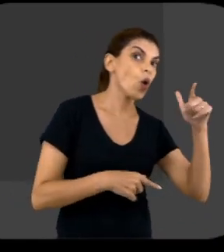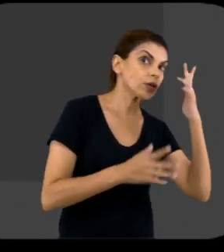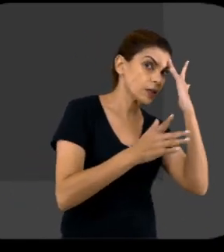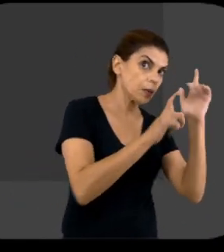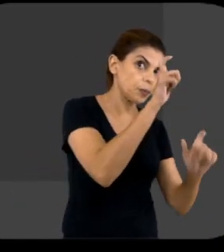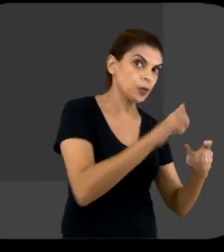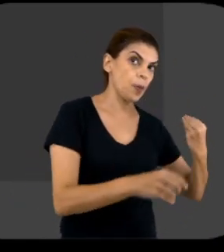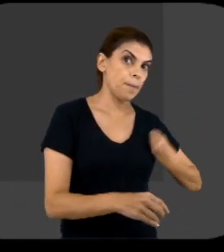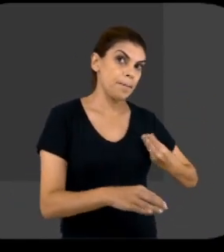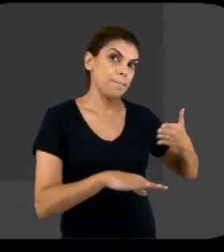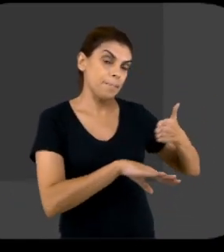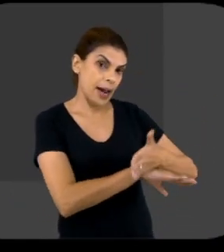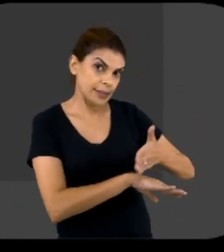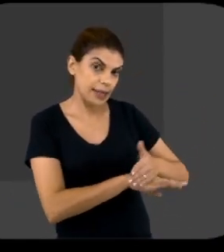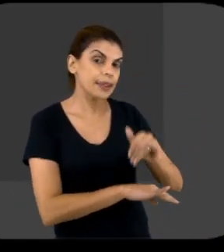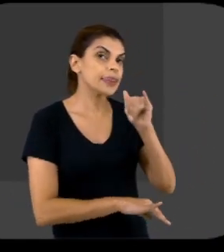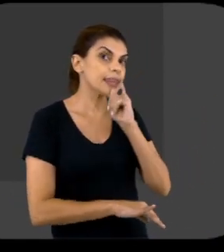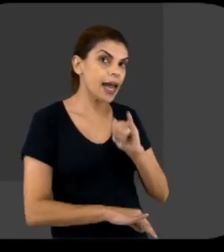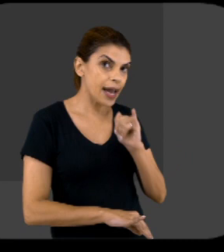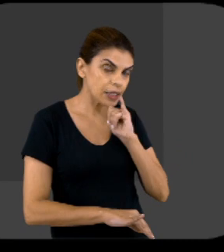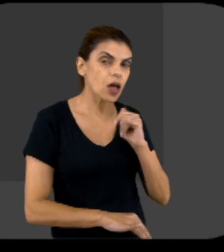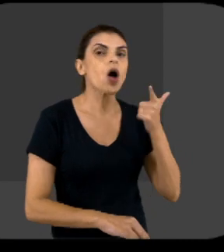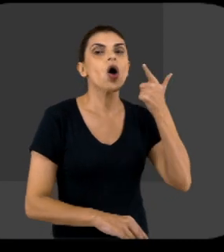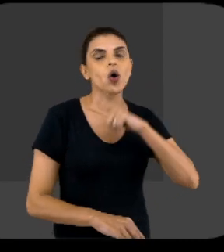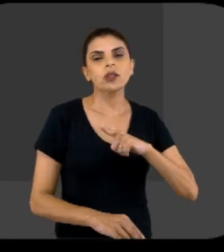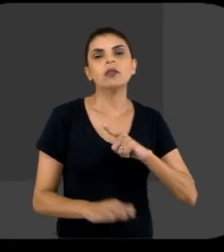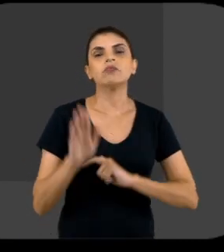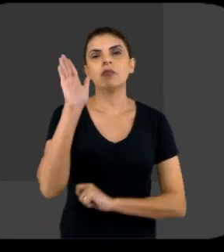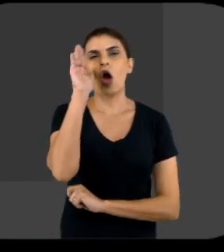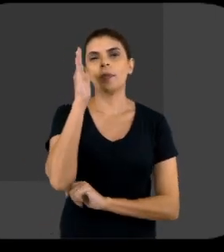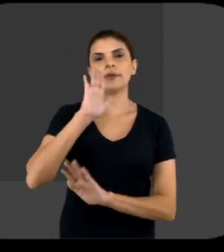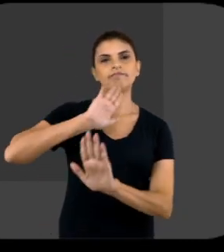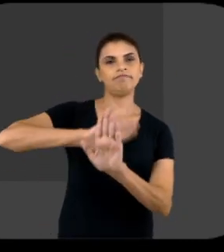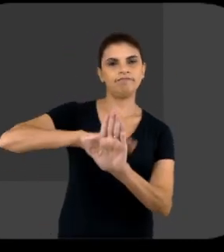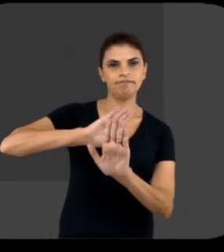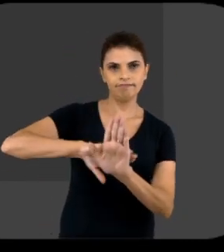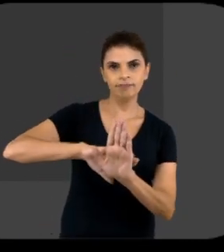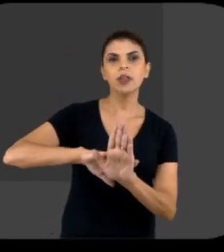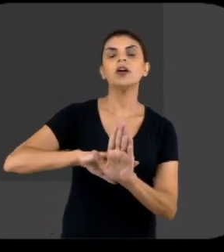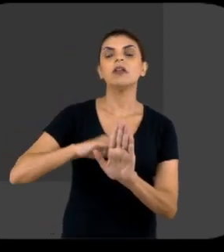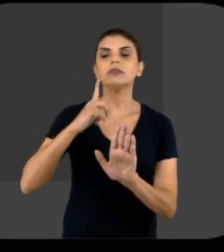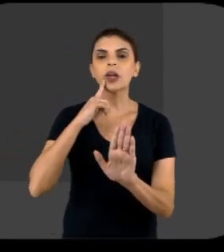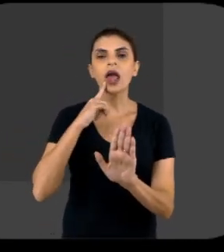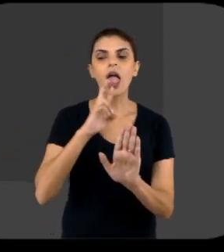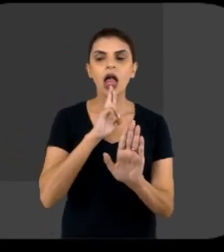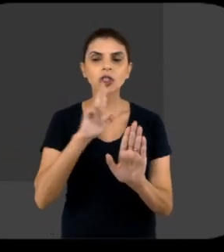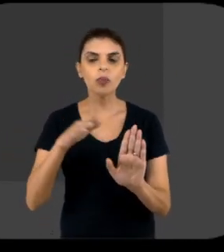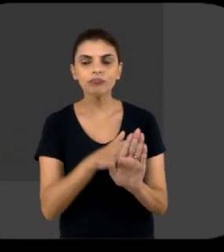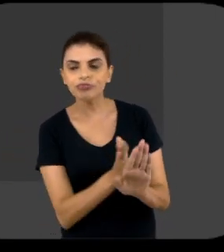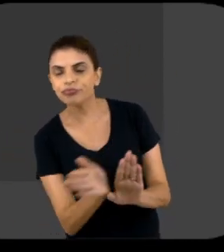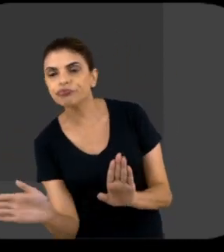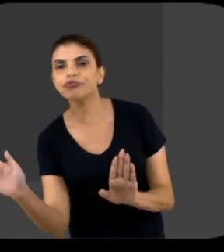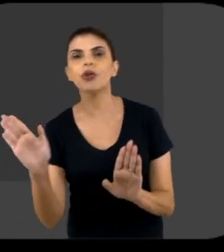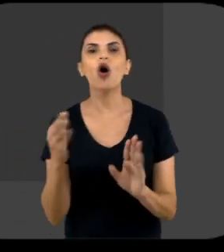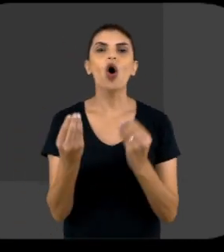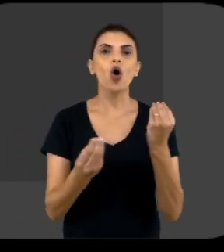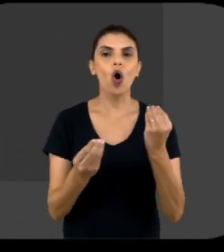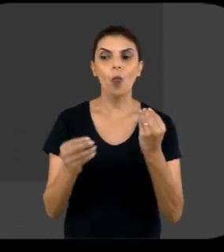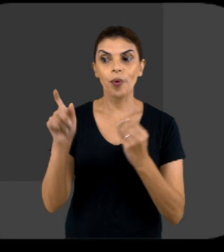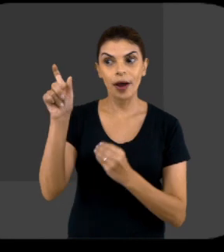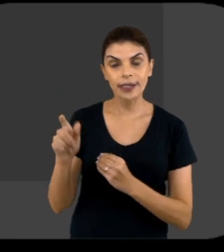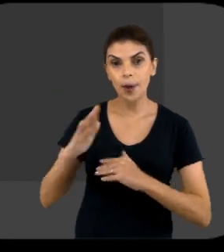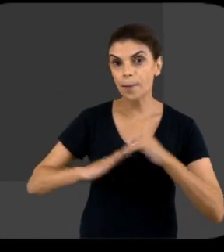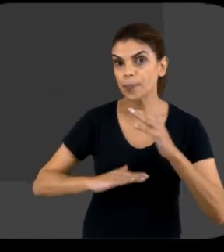participantes do teste, e ali nós conseguimos observar o grau de desvio